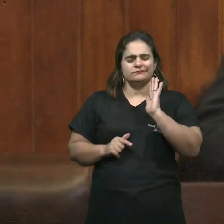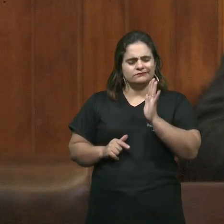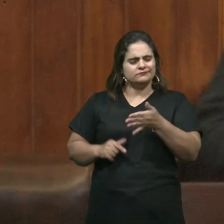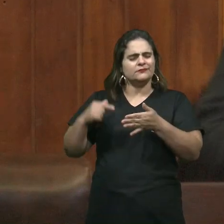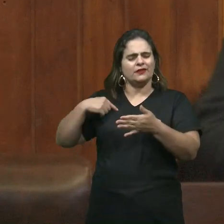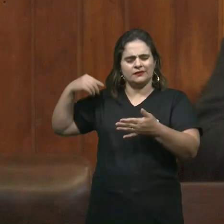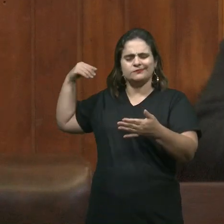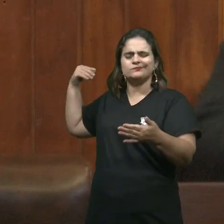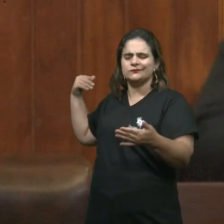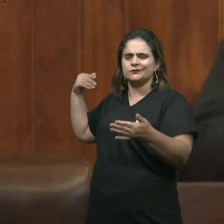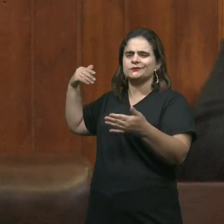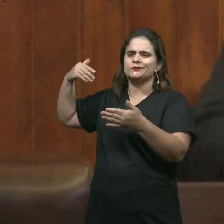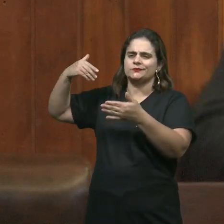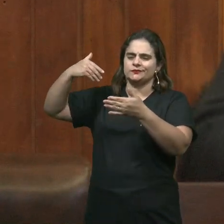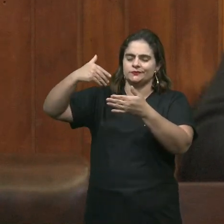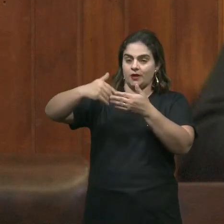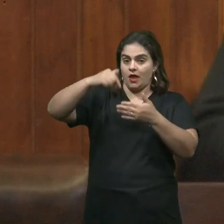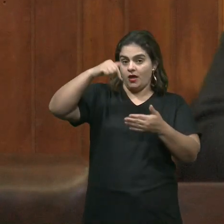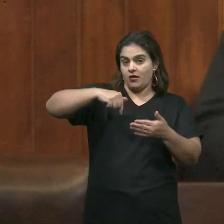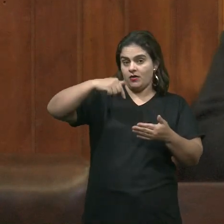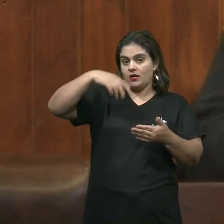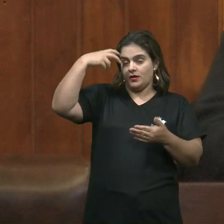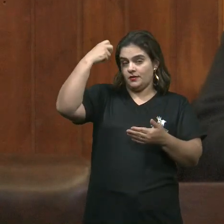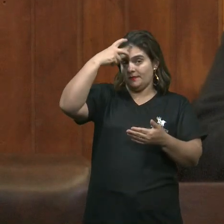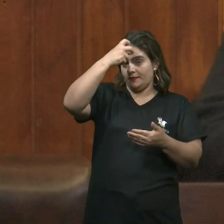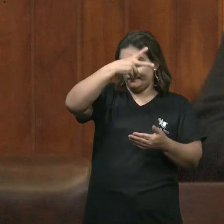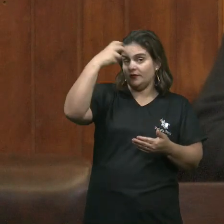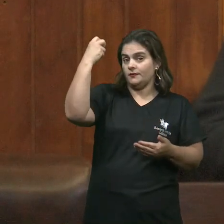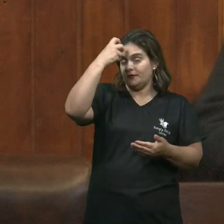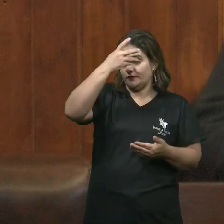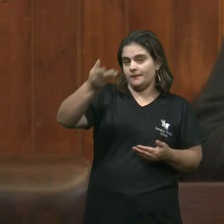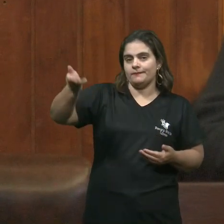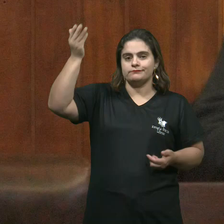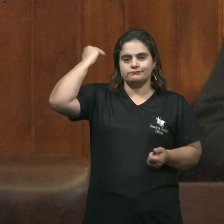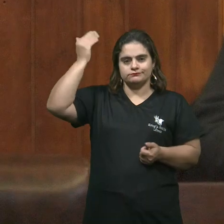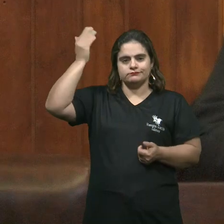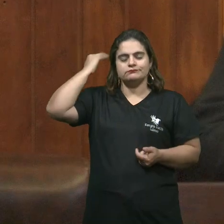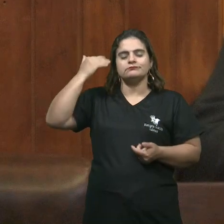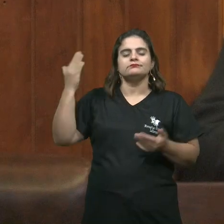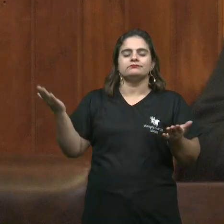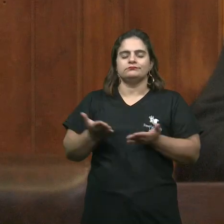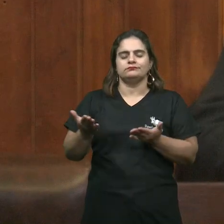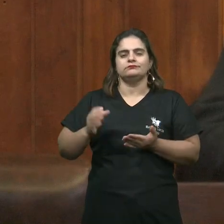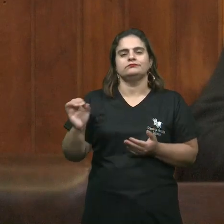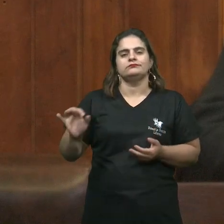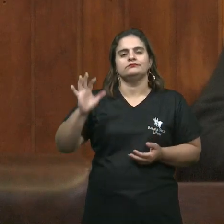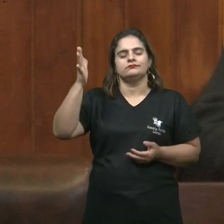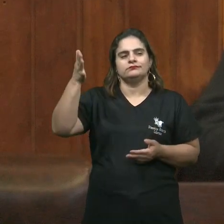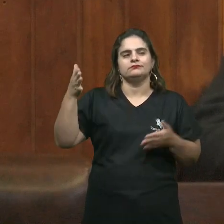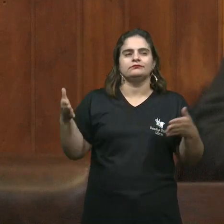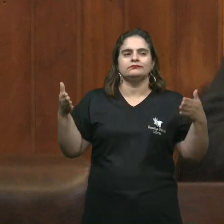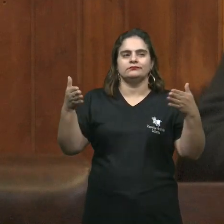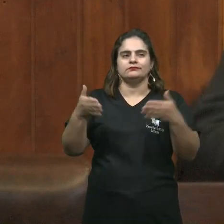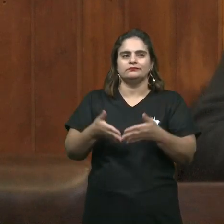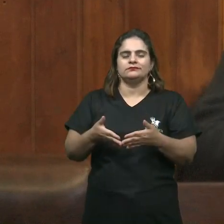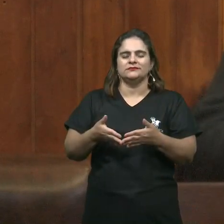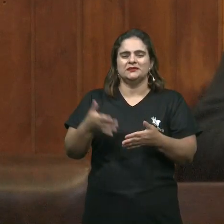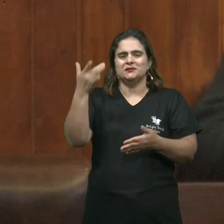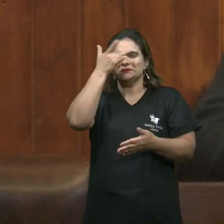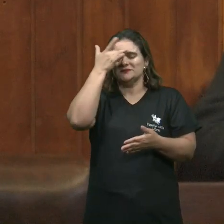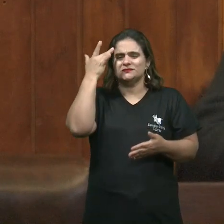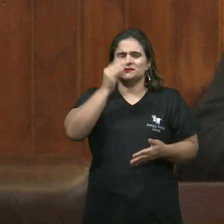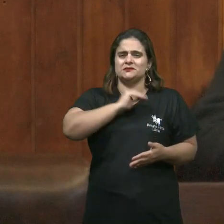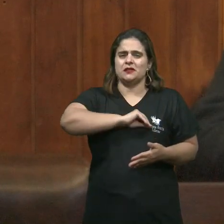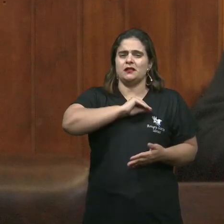repetiu na atual gestão e na gestão passada, e infelizmente ainda ocorre, afeta diretamente a dignidade do